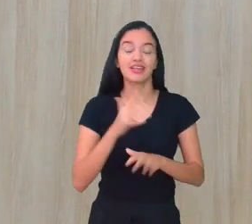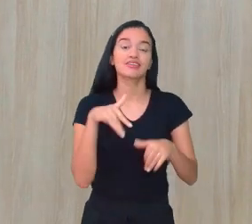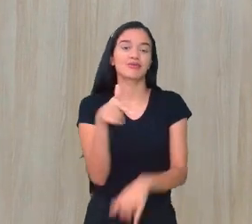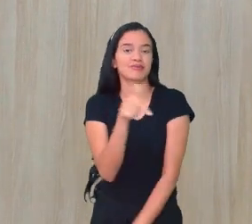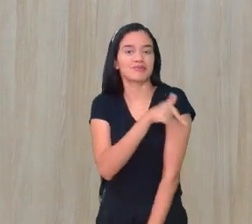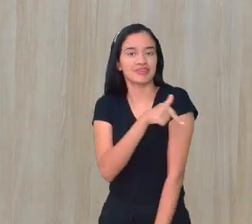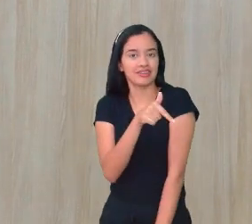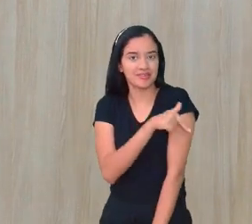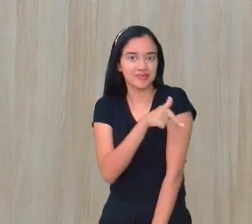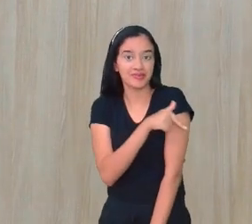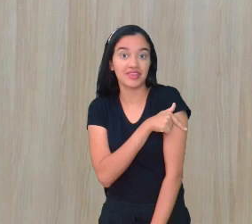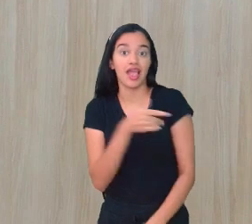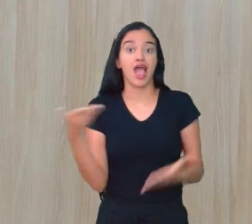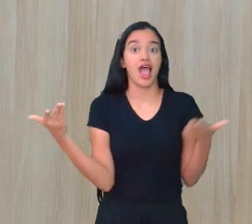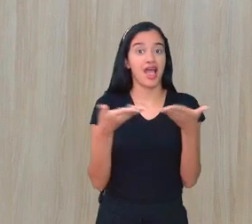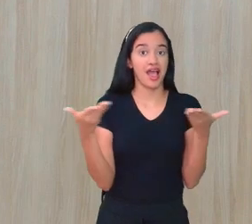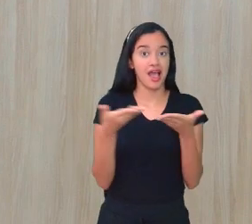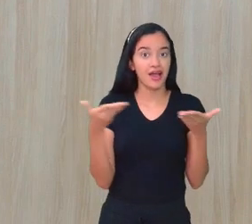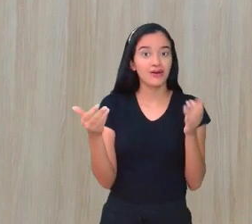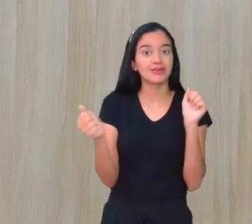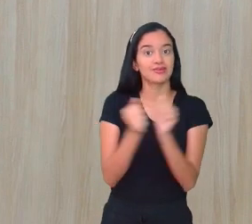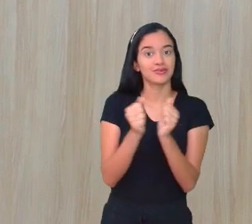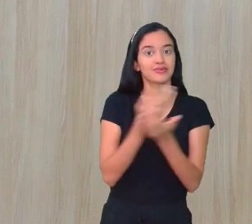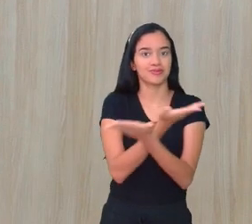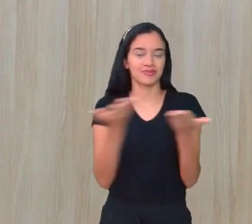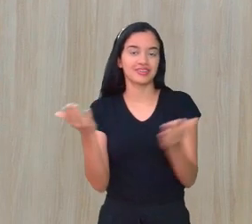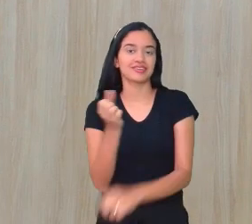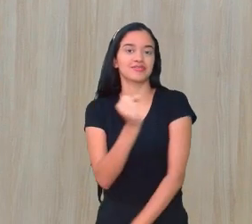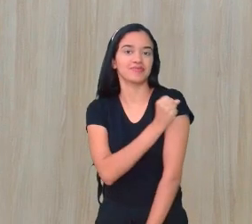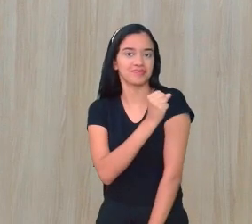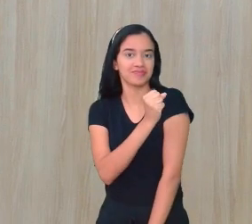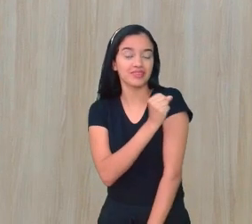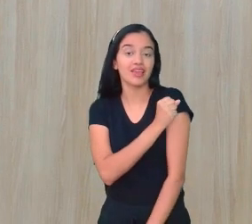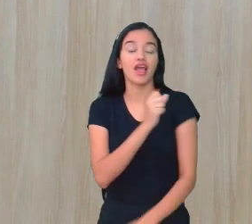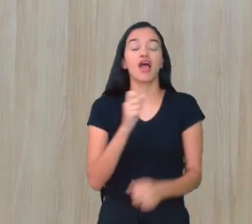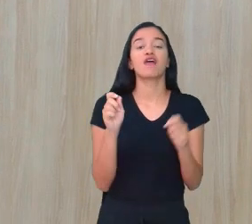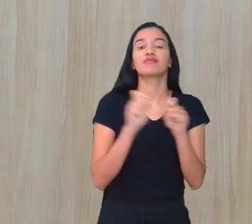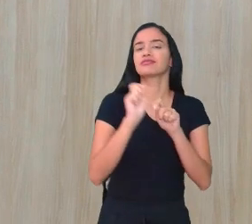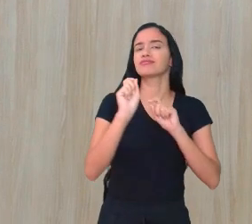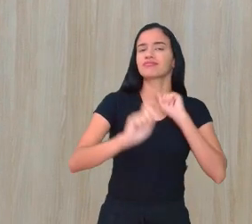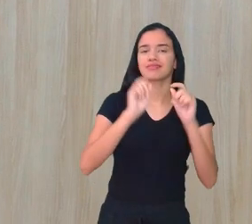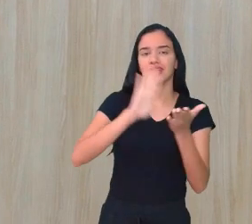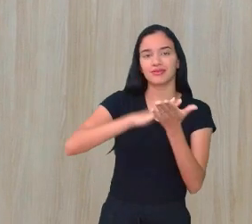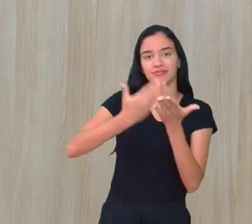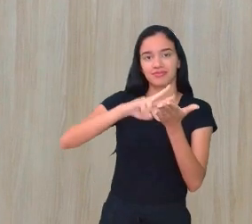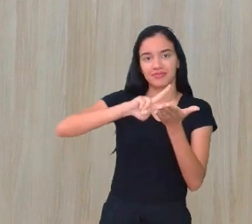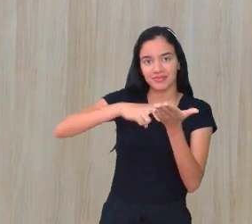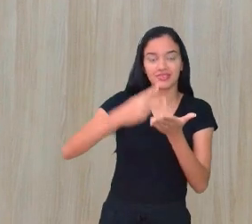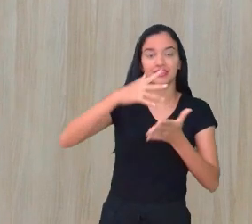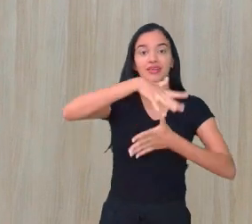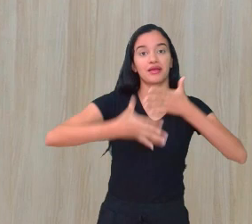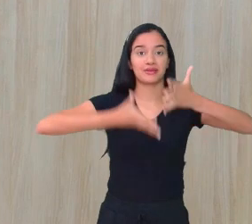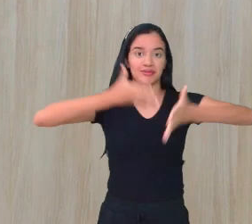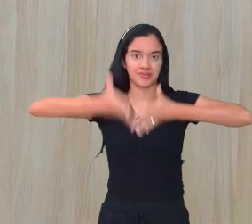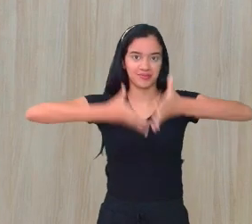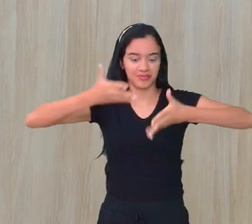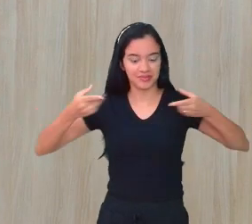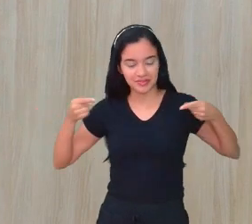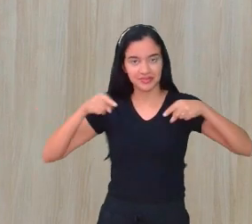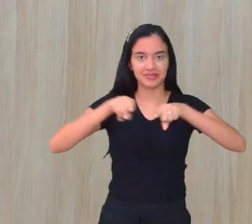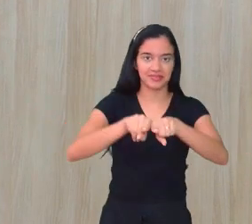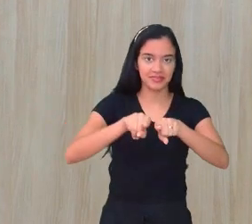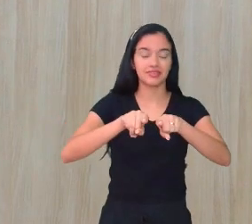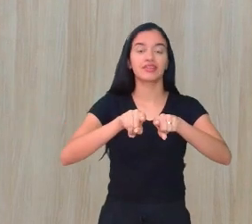7º ano e está agora aqui com vocês no 8º, fazendo aí a tradução simultânea para a língua brasileira